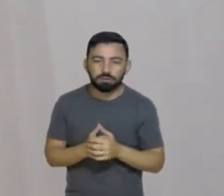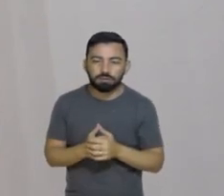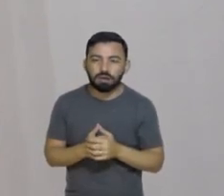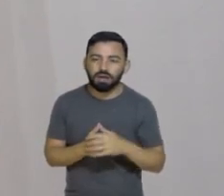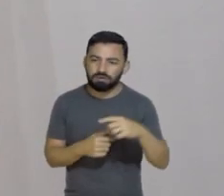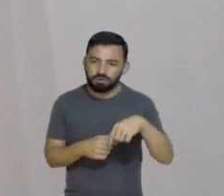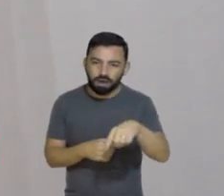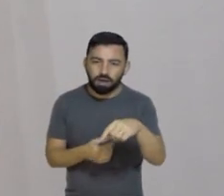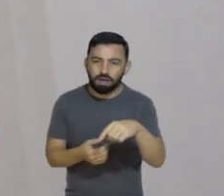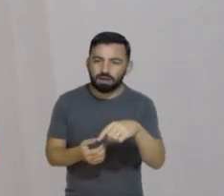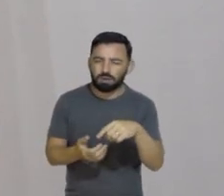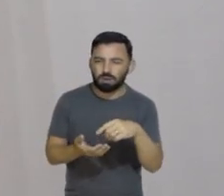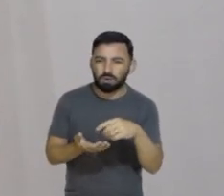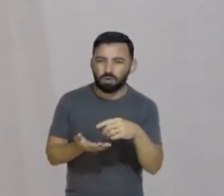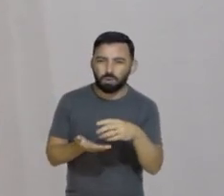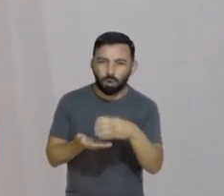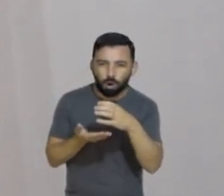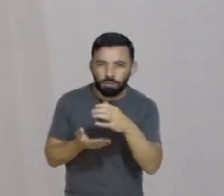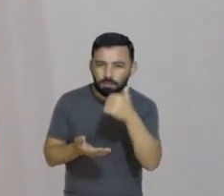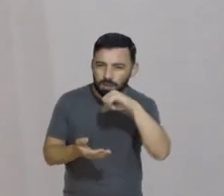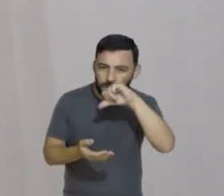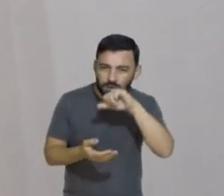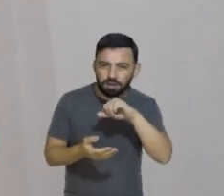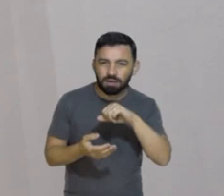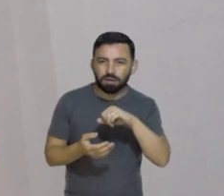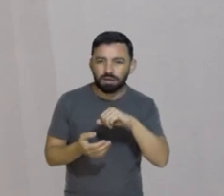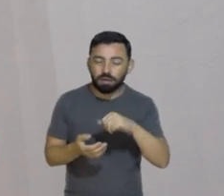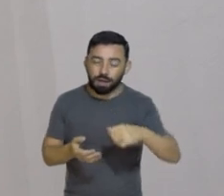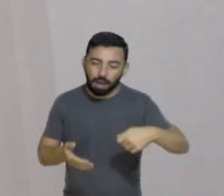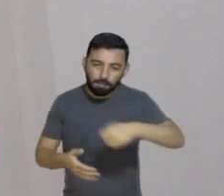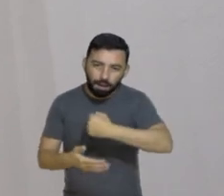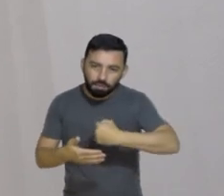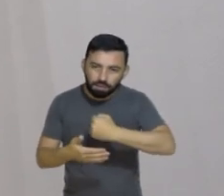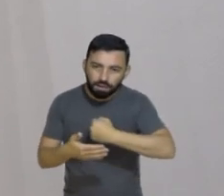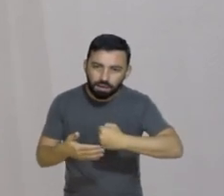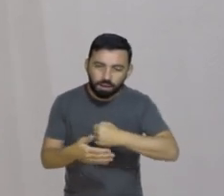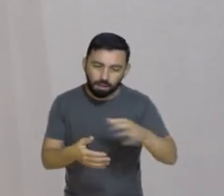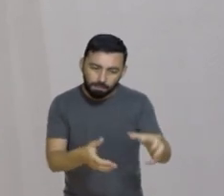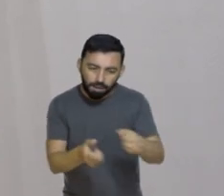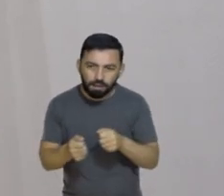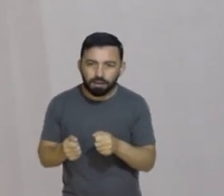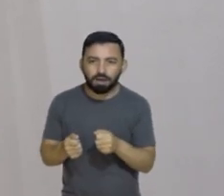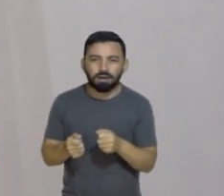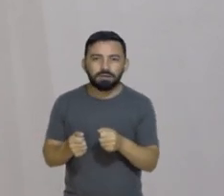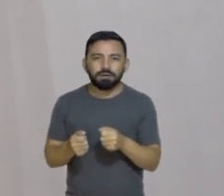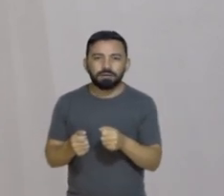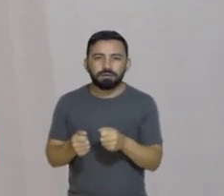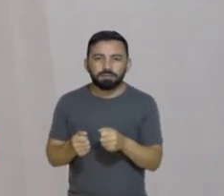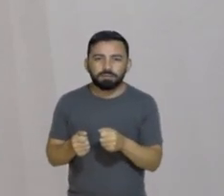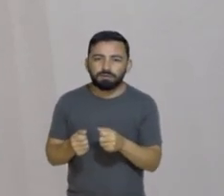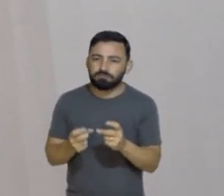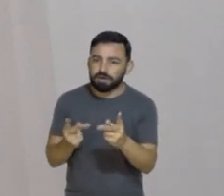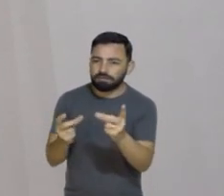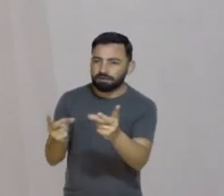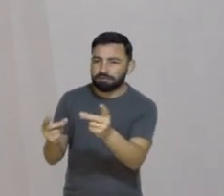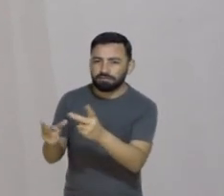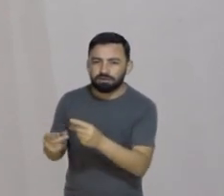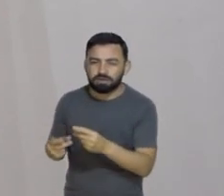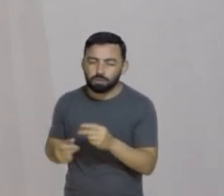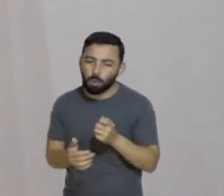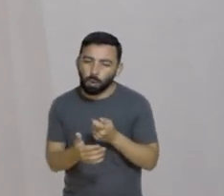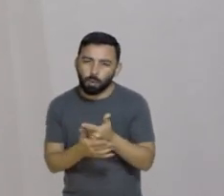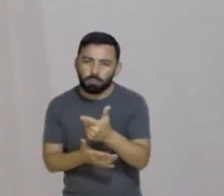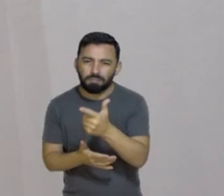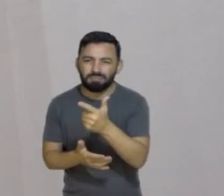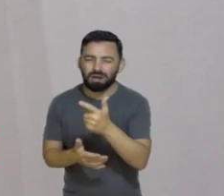copo da mãe, a panela que faz o feijão, para aquele lambão, para vender, para poder comprar uma pedra de